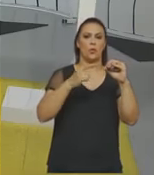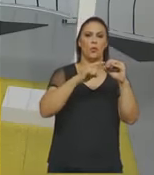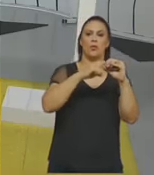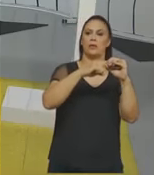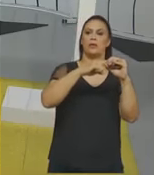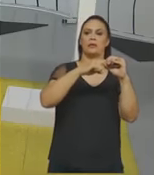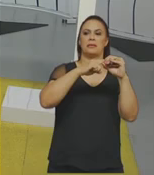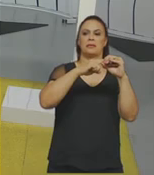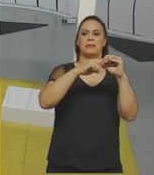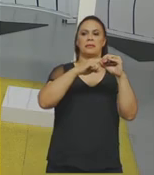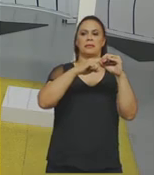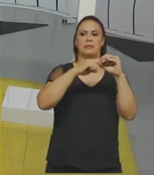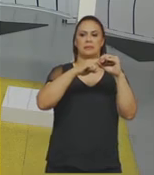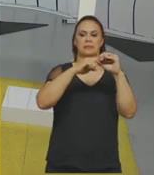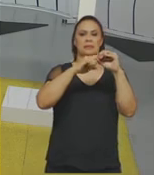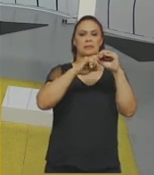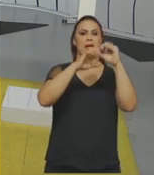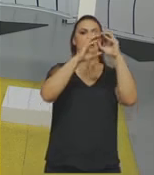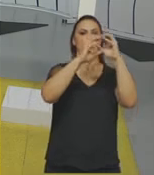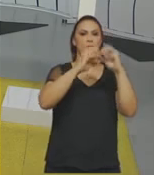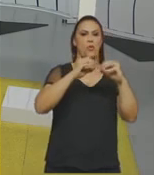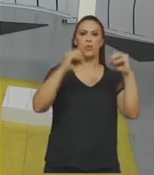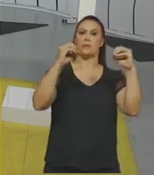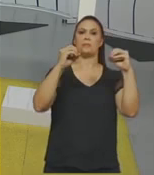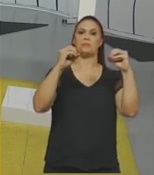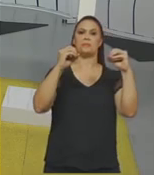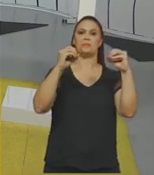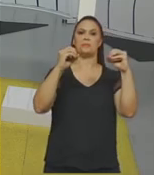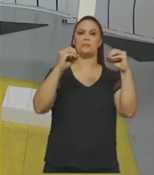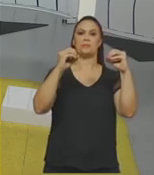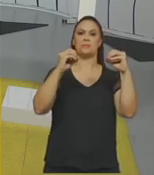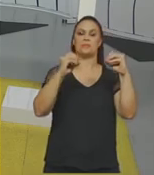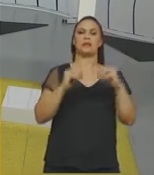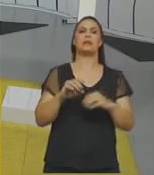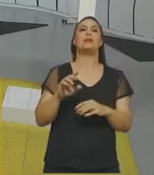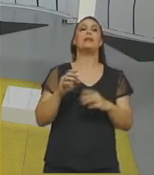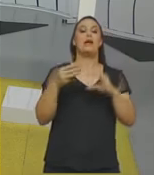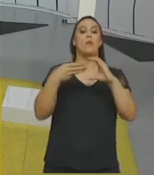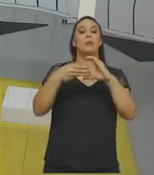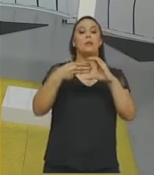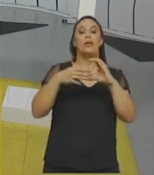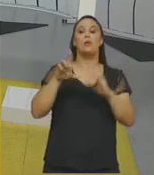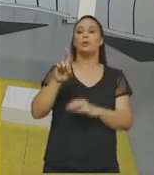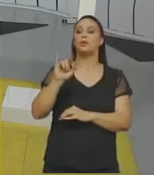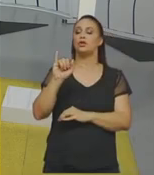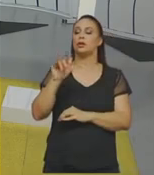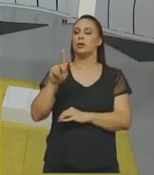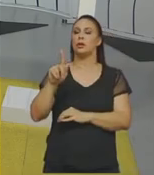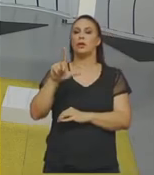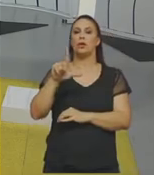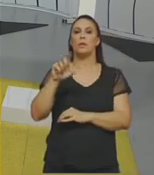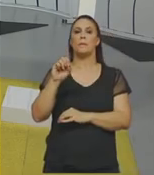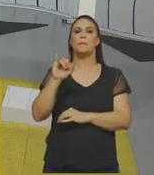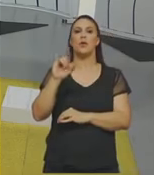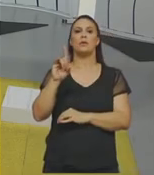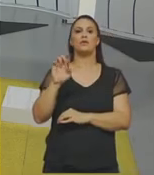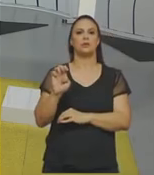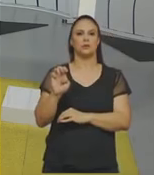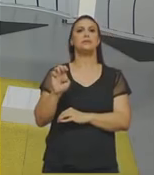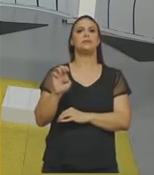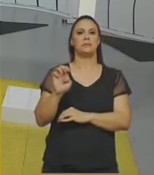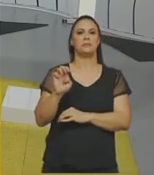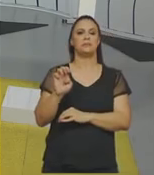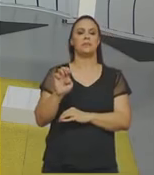zigoto, ou célula ovo, ou simplesmente ovo. Até o final do